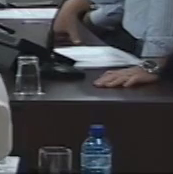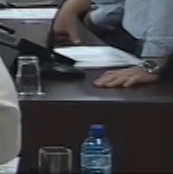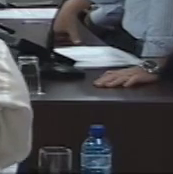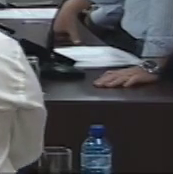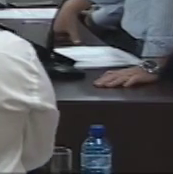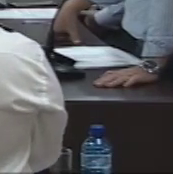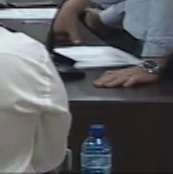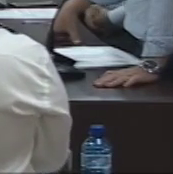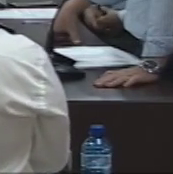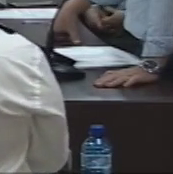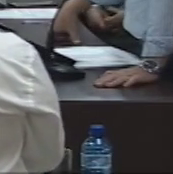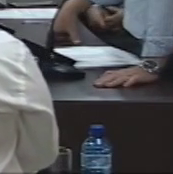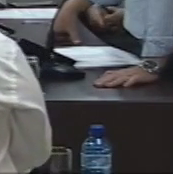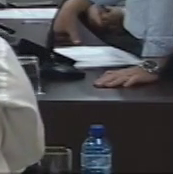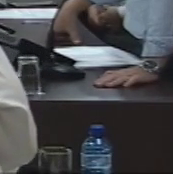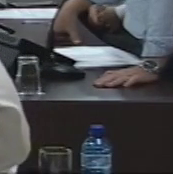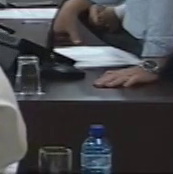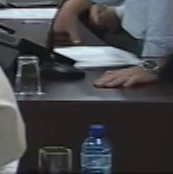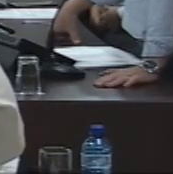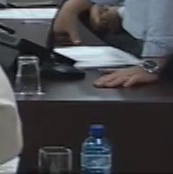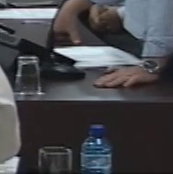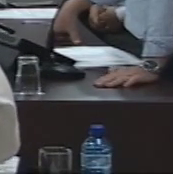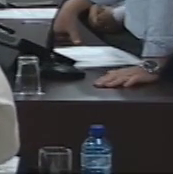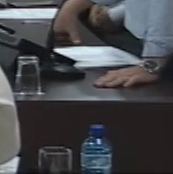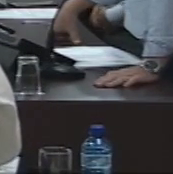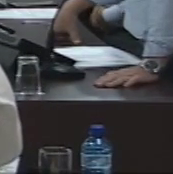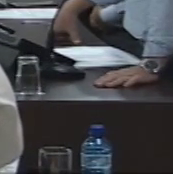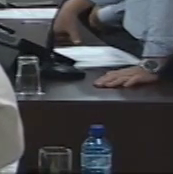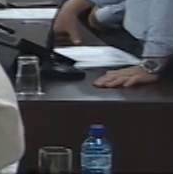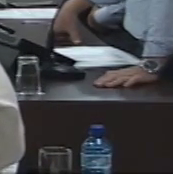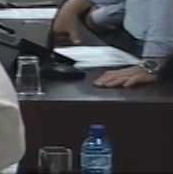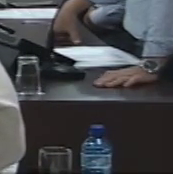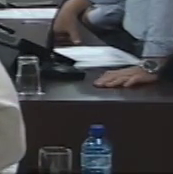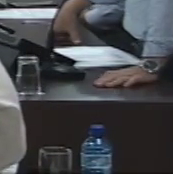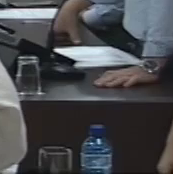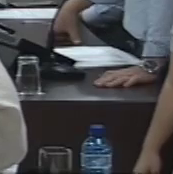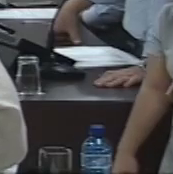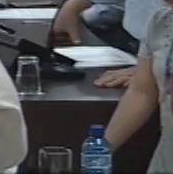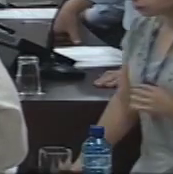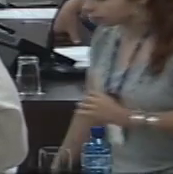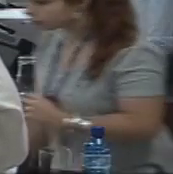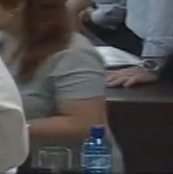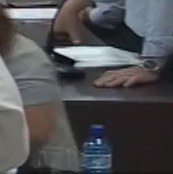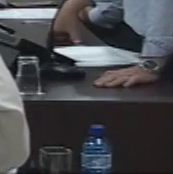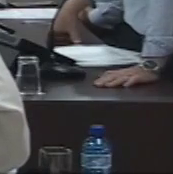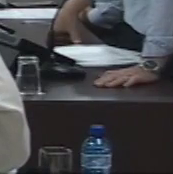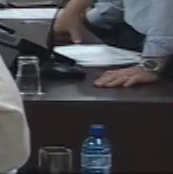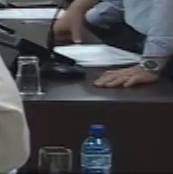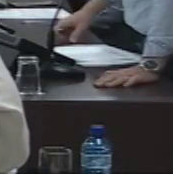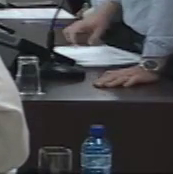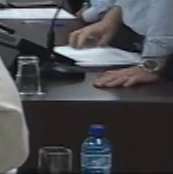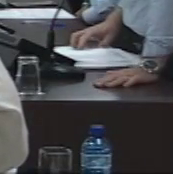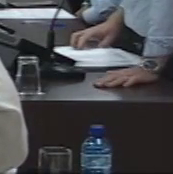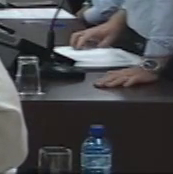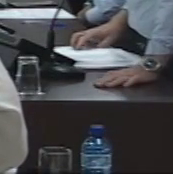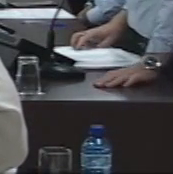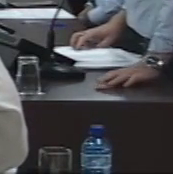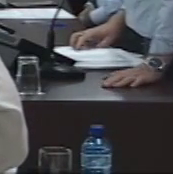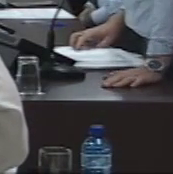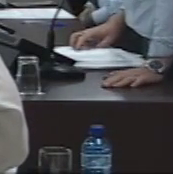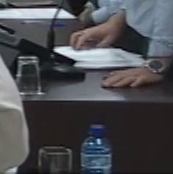Advanilson Ferreira de Souza, Ana da Silva, Ângela Aparecida Pim, Antônio